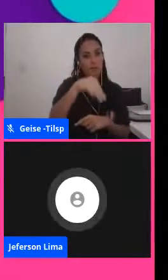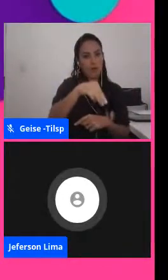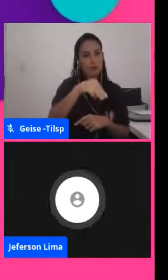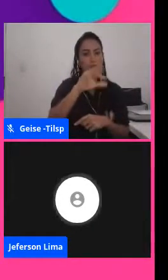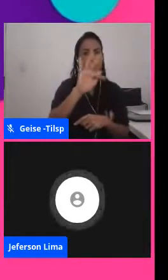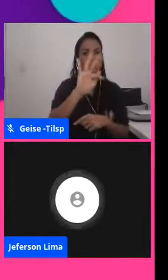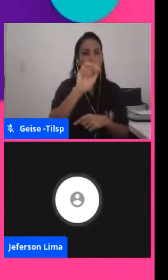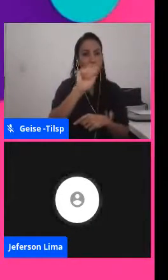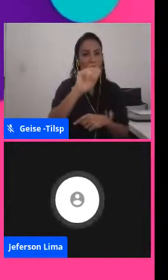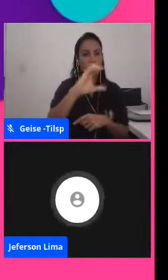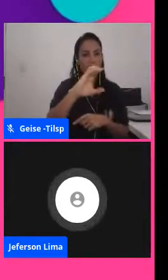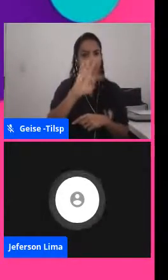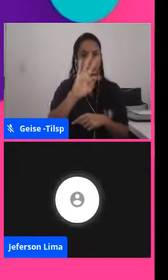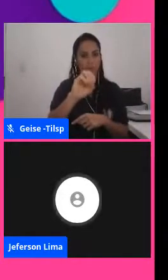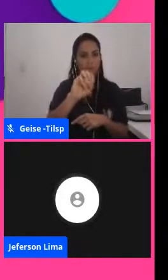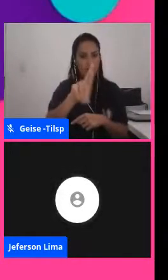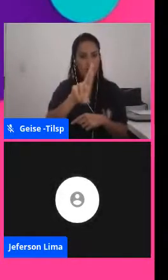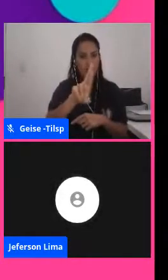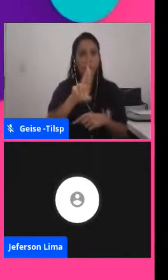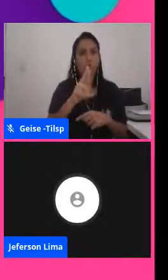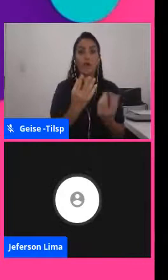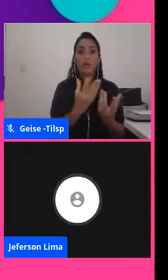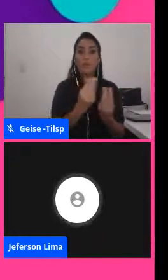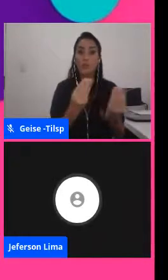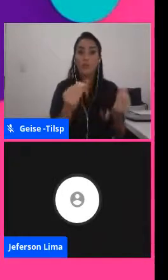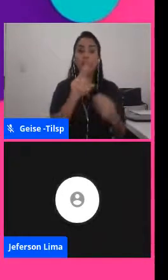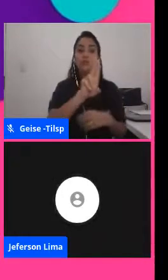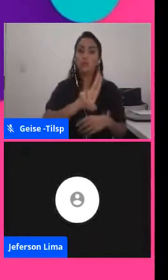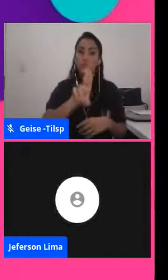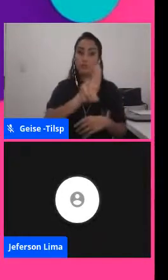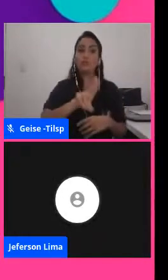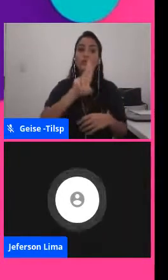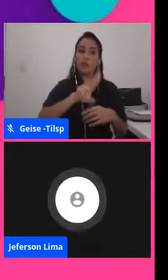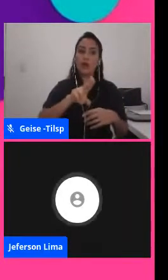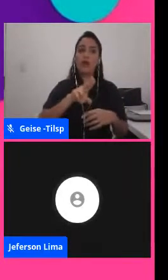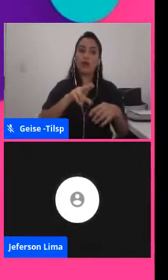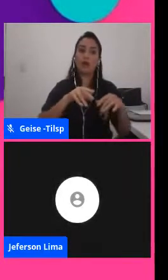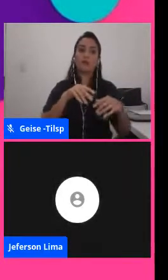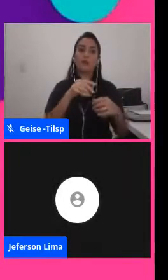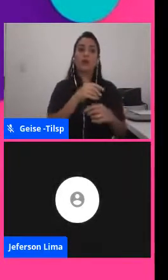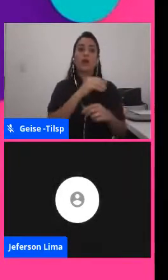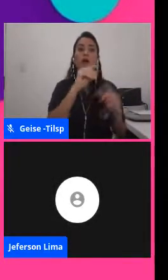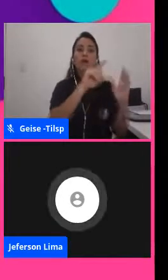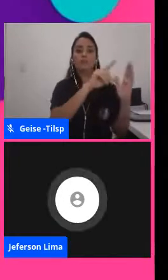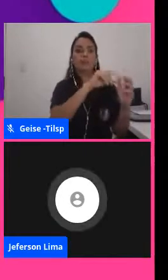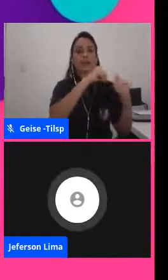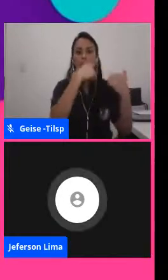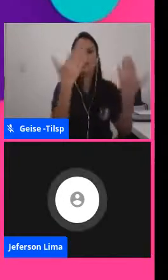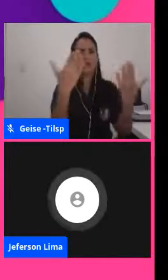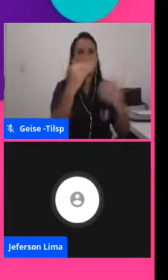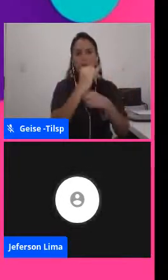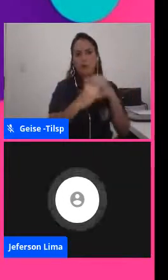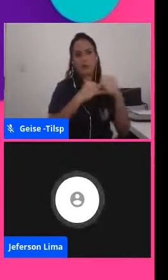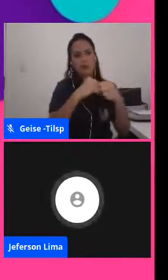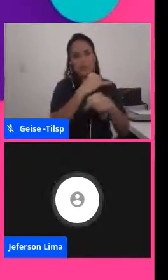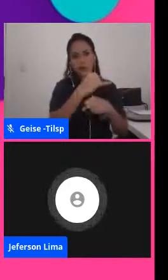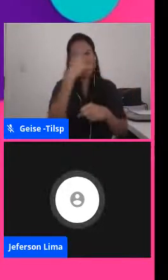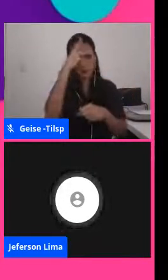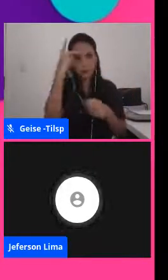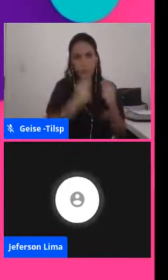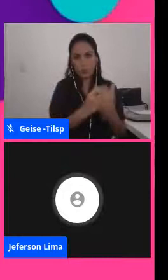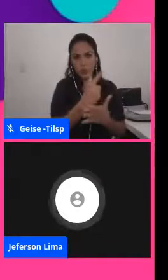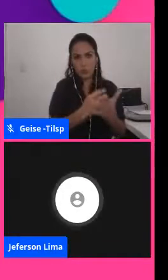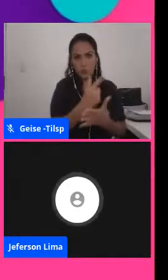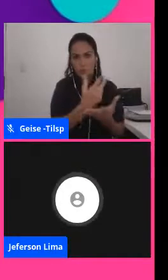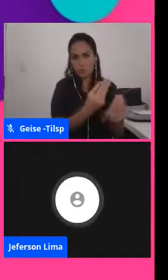é tanto utilizado aí no mercado. Tranquilo? Como eu falei para vocês, né, o Arduino Uno,